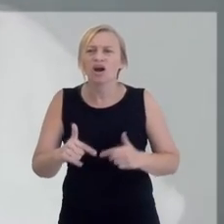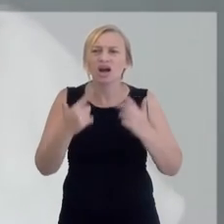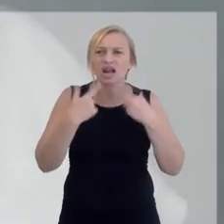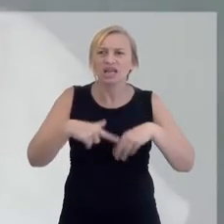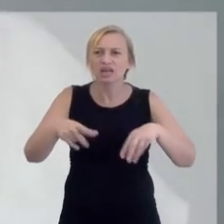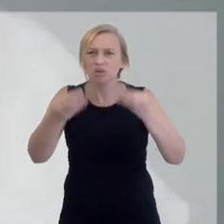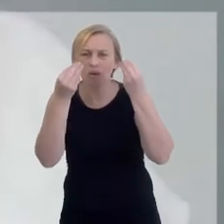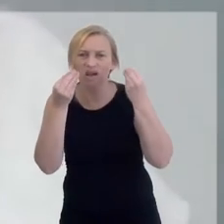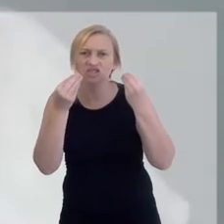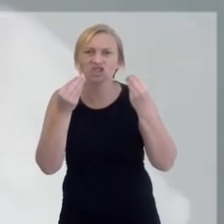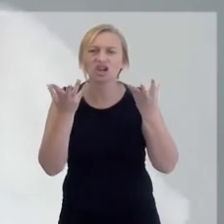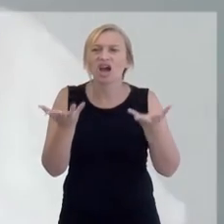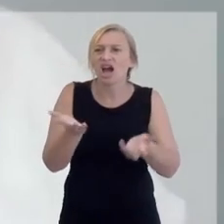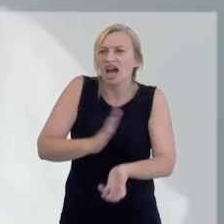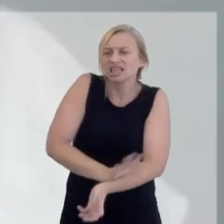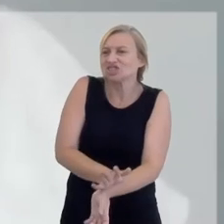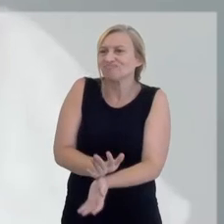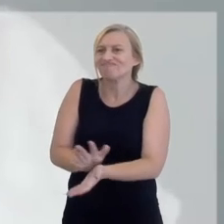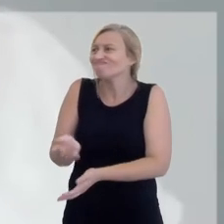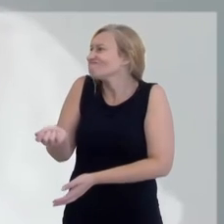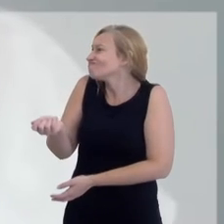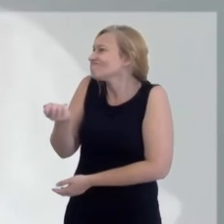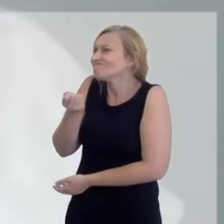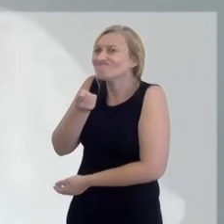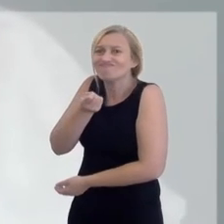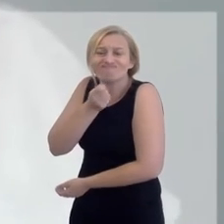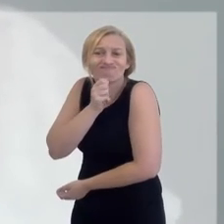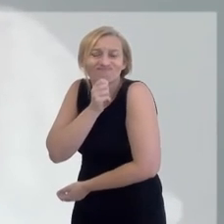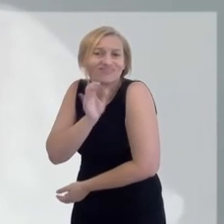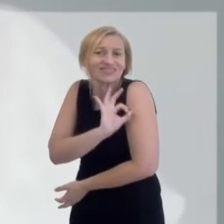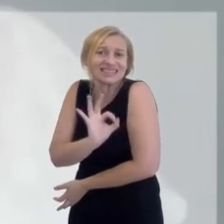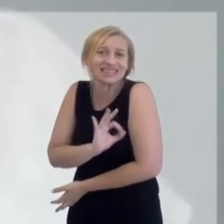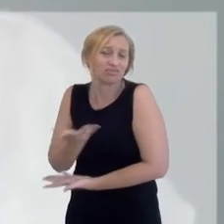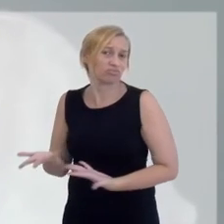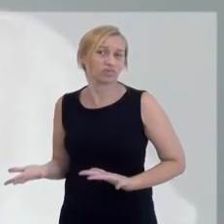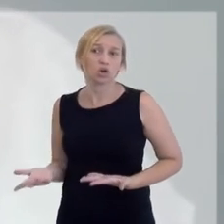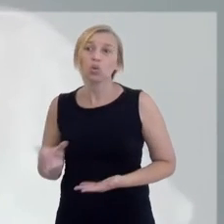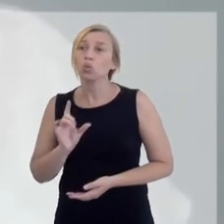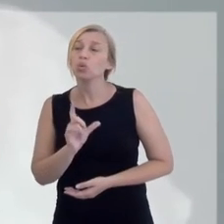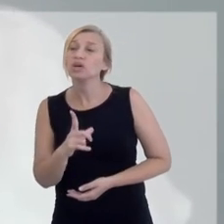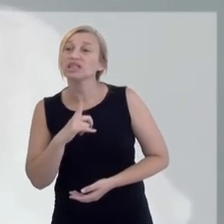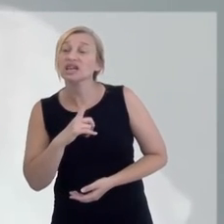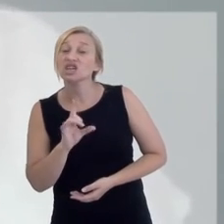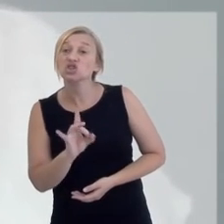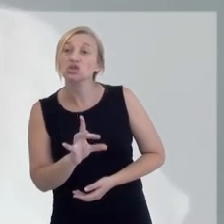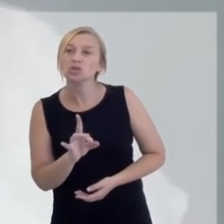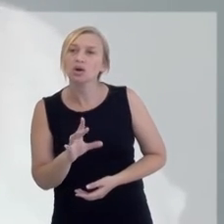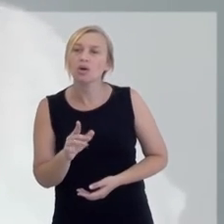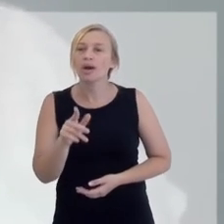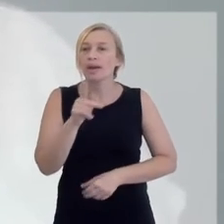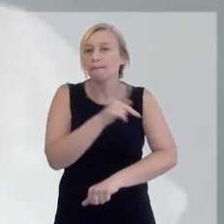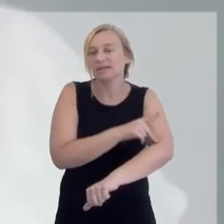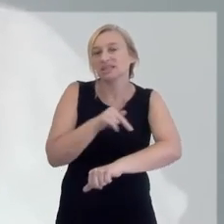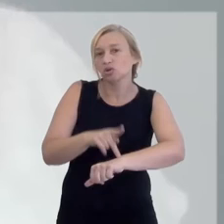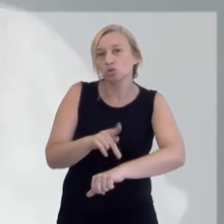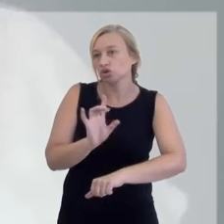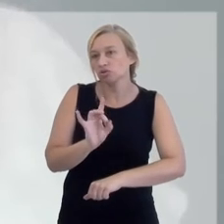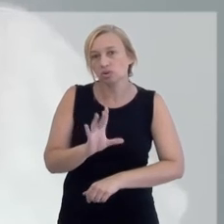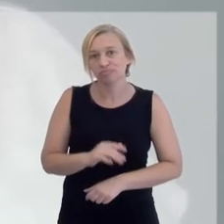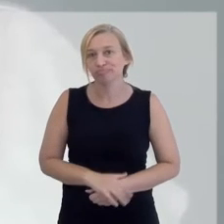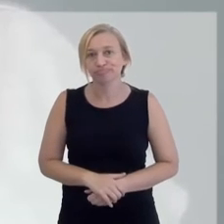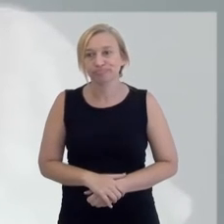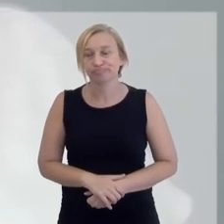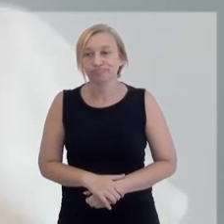linguagem, racismo. Nenhuma. Não tem. Nada. O que tem é no 12, em